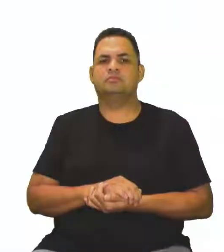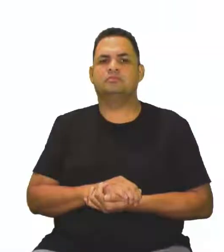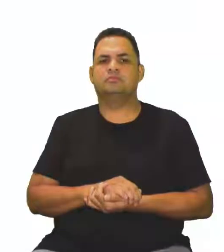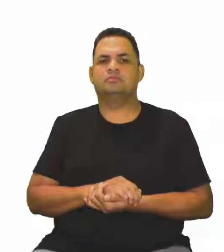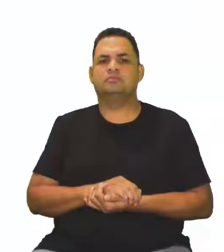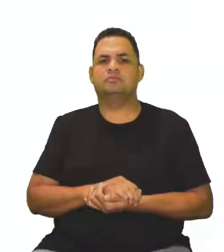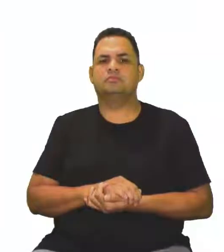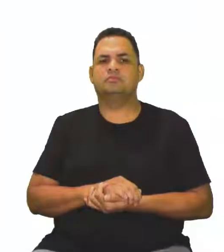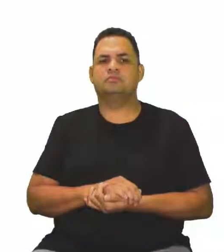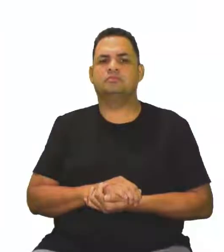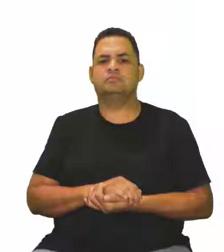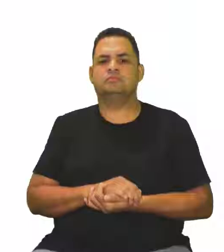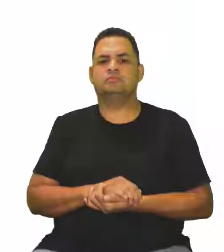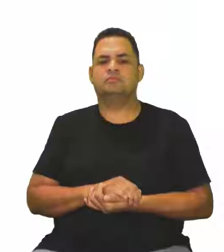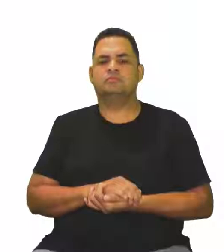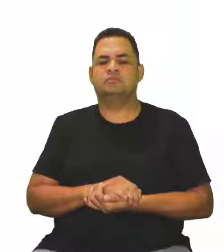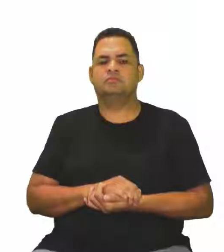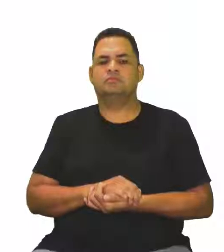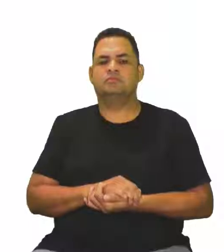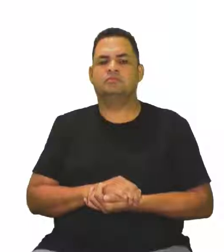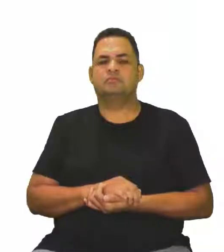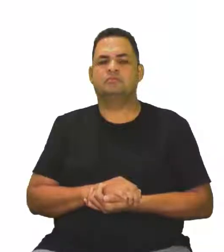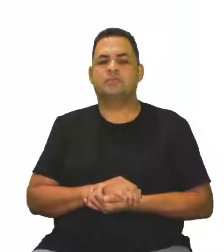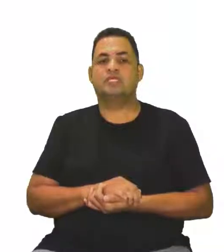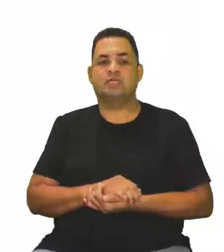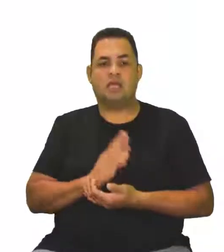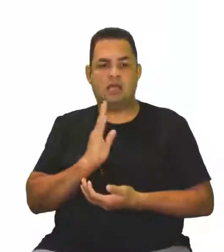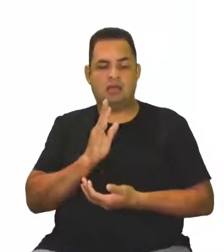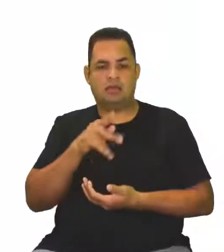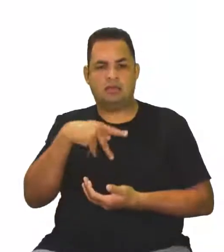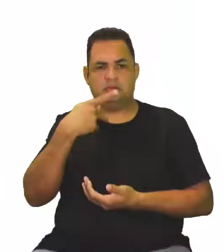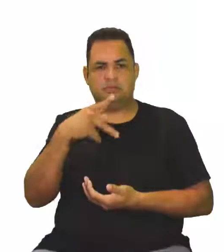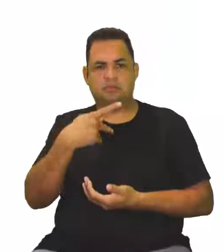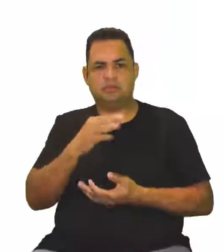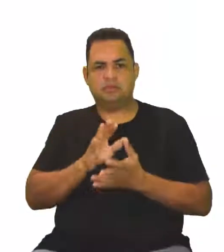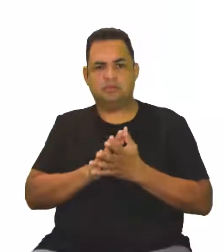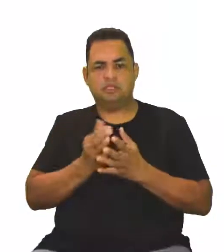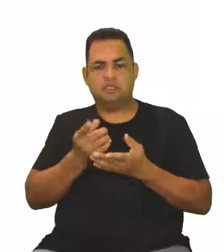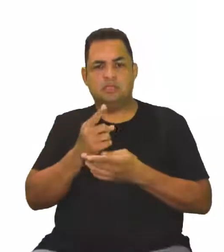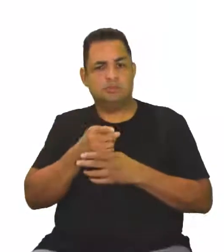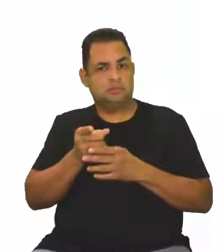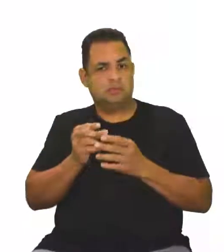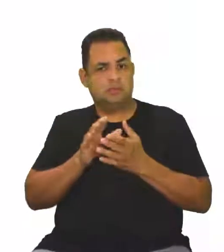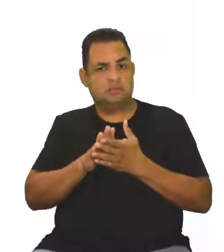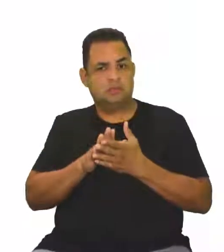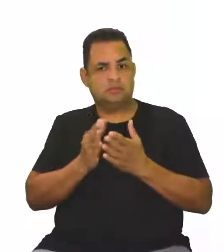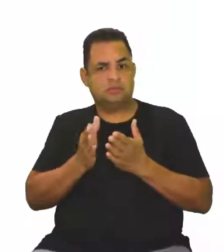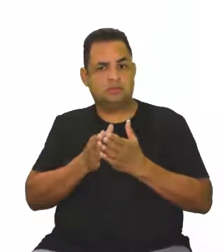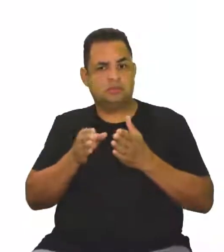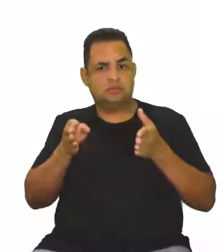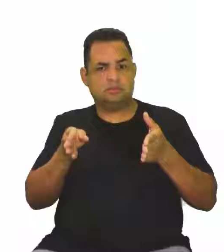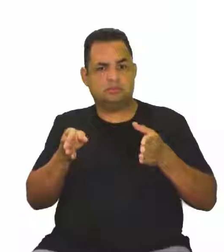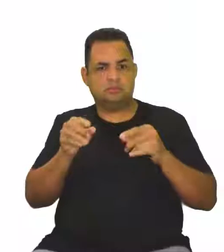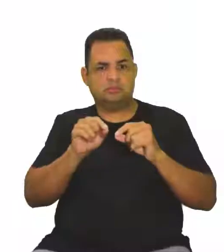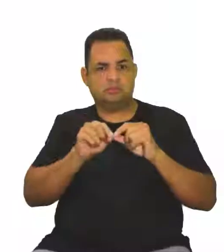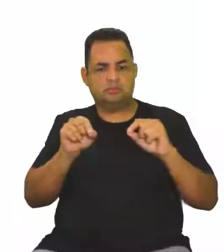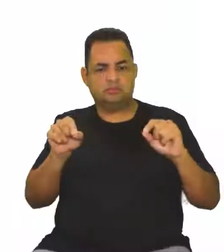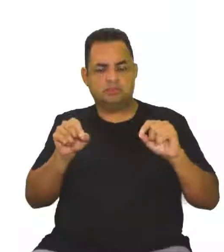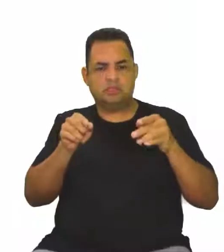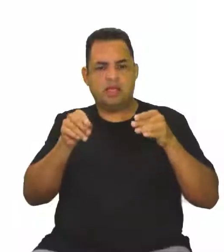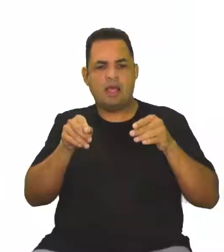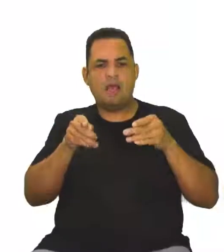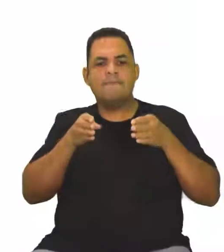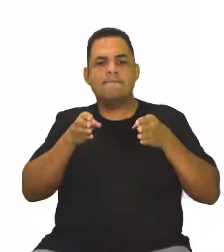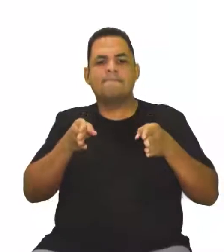que nós podemos ver? Como eu falei para vocês, a medição de corrente é feita intercalando-se um amperímetro em série com